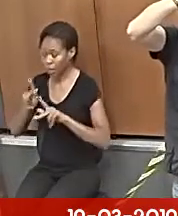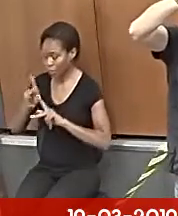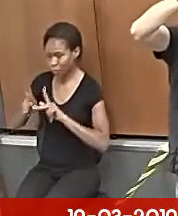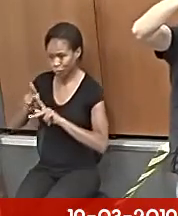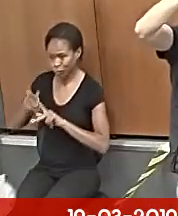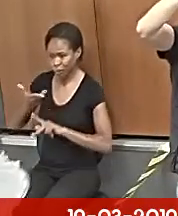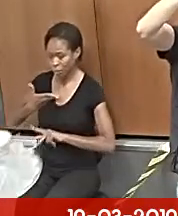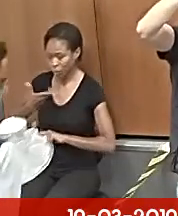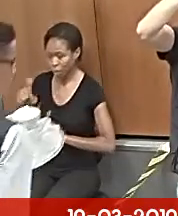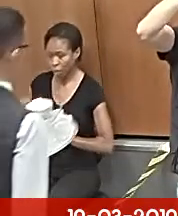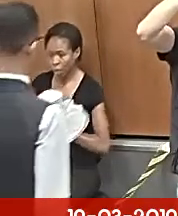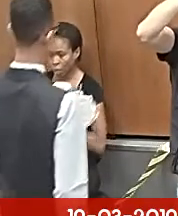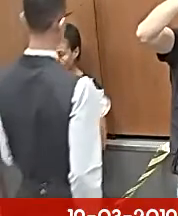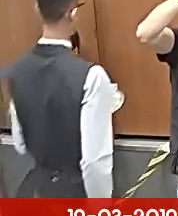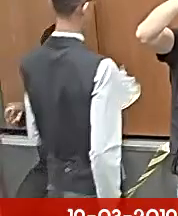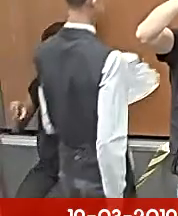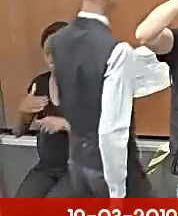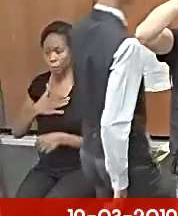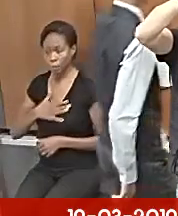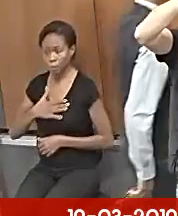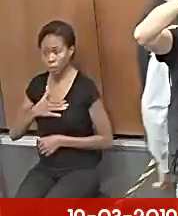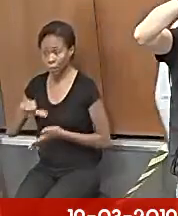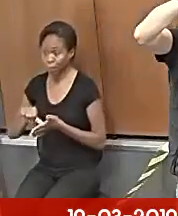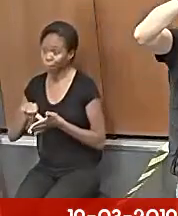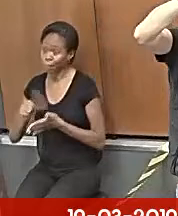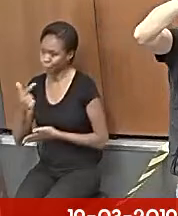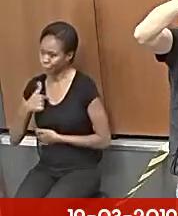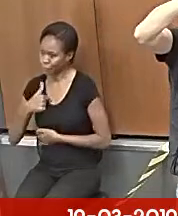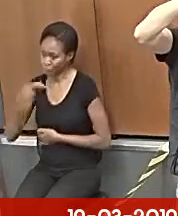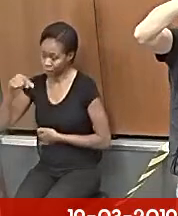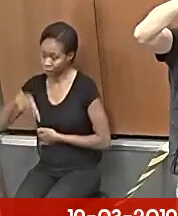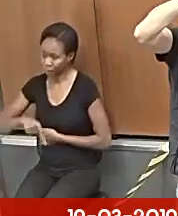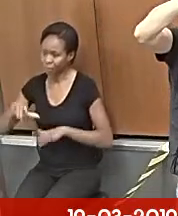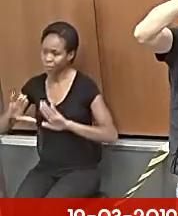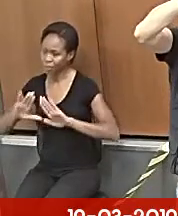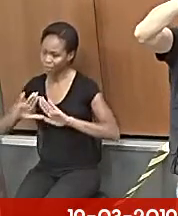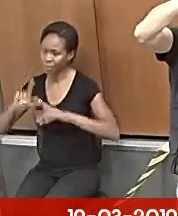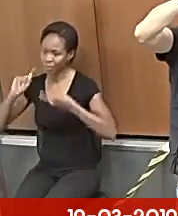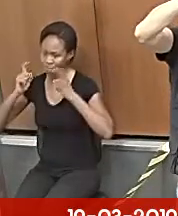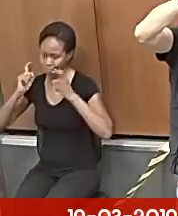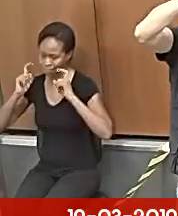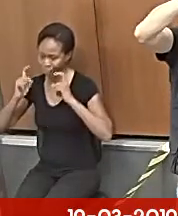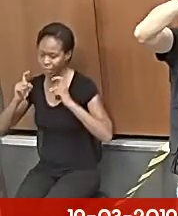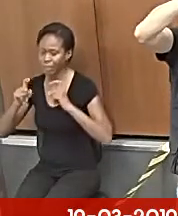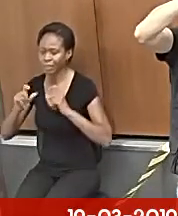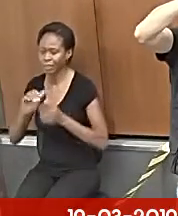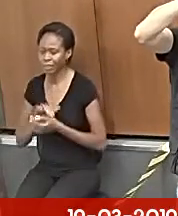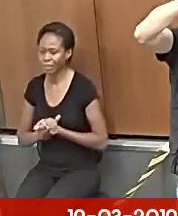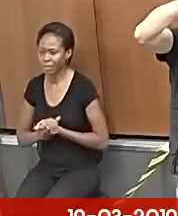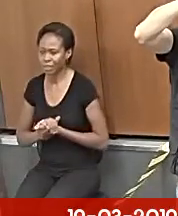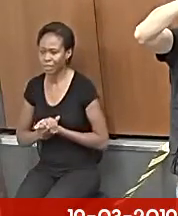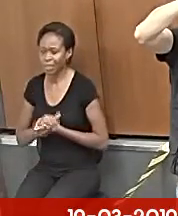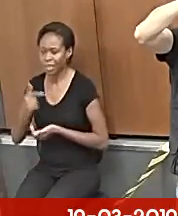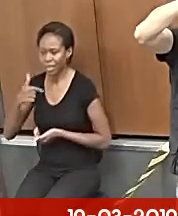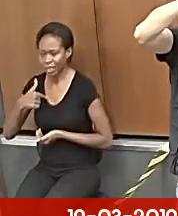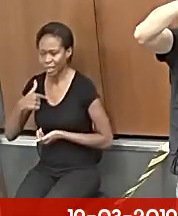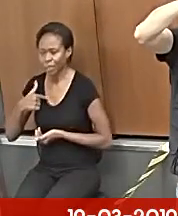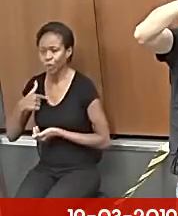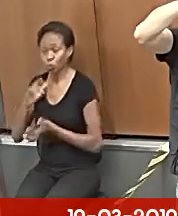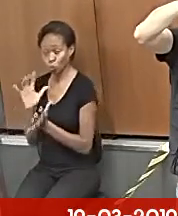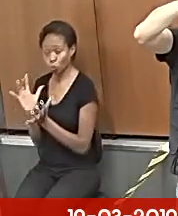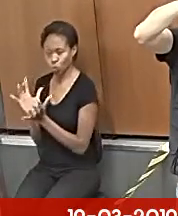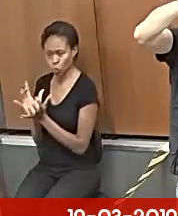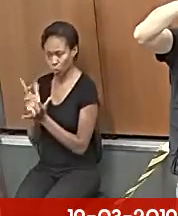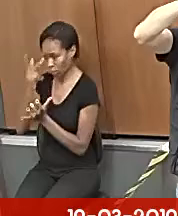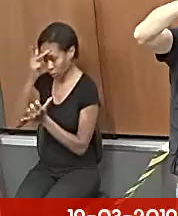questão é um sempre um prazer é a primeira vez que participo dessa comissão aqui na assembléia é compõem a comissão de direitos de pessoas com deficiência